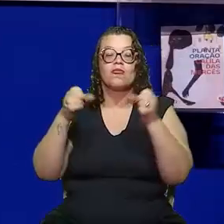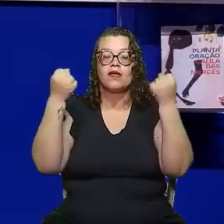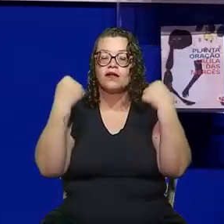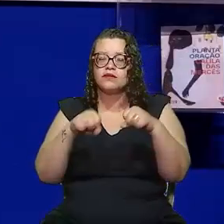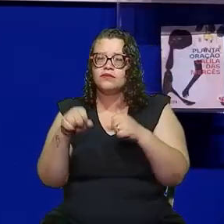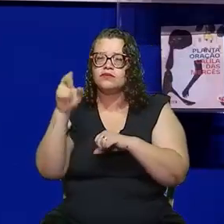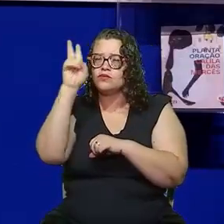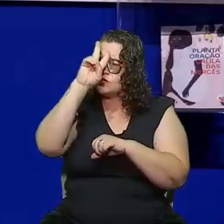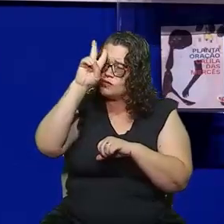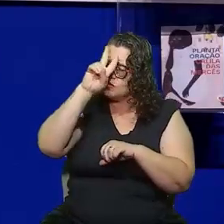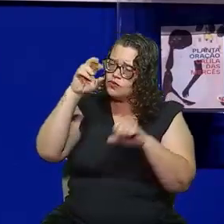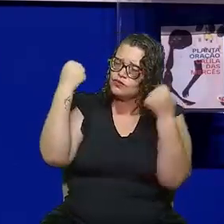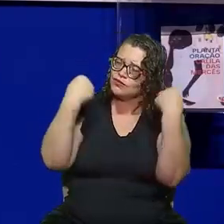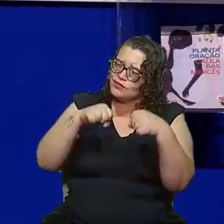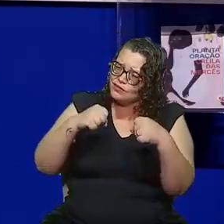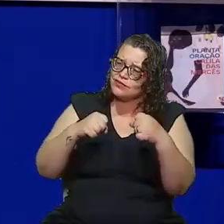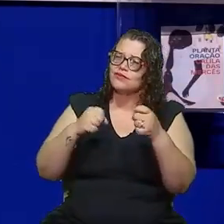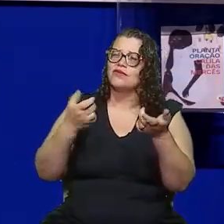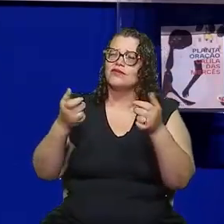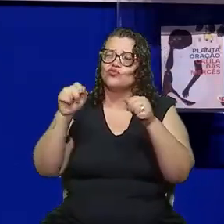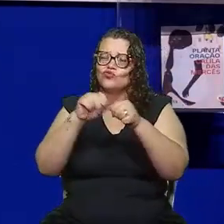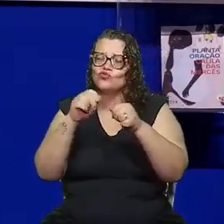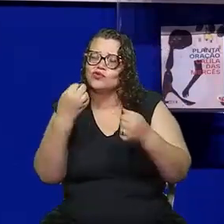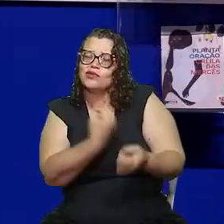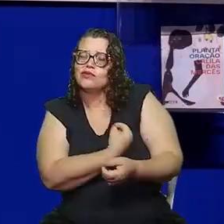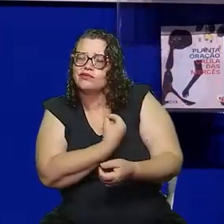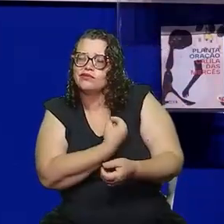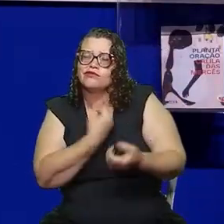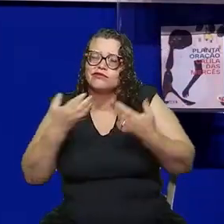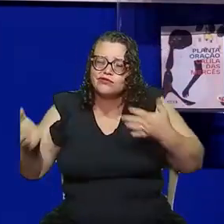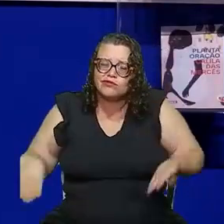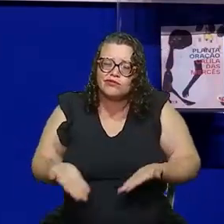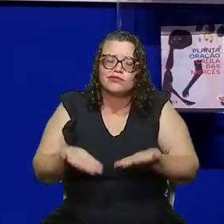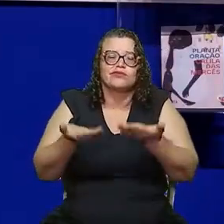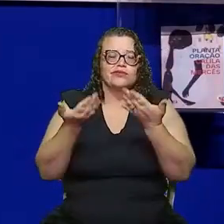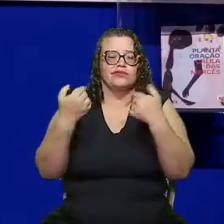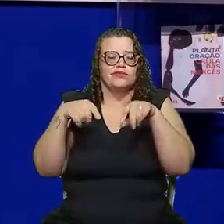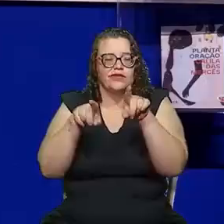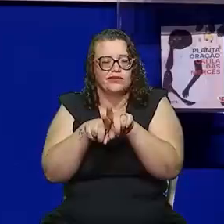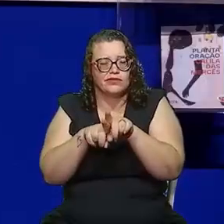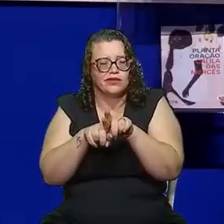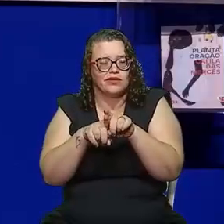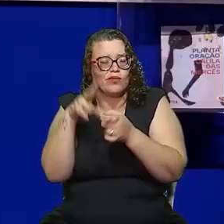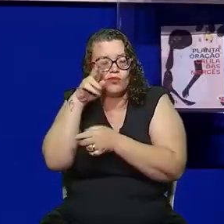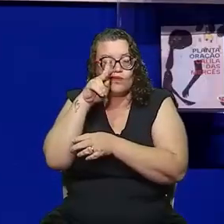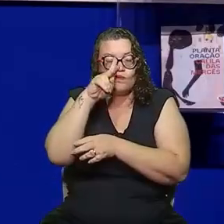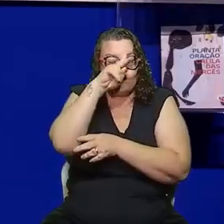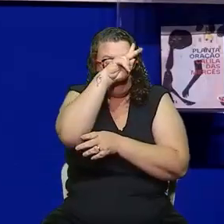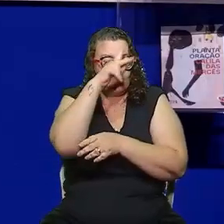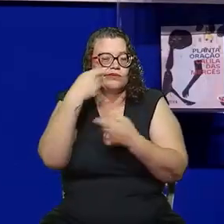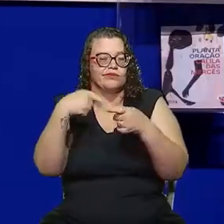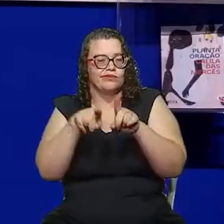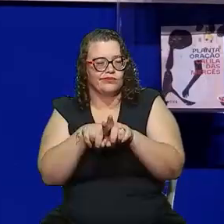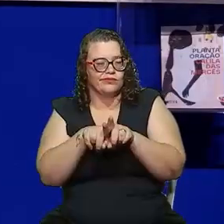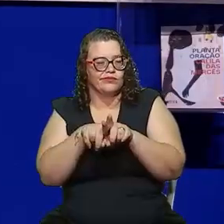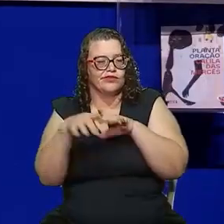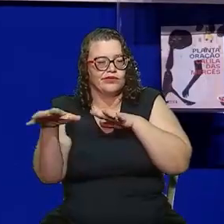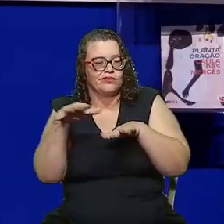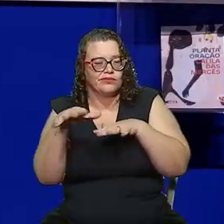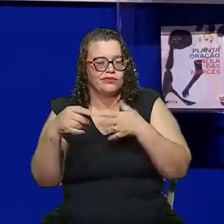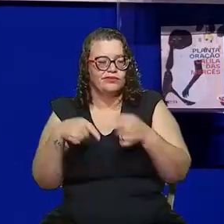precisa de momentos de ação, e você tem isso muito forte, assim, e de